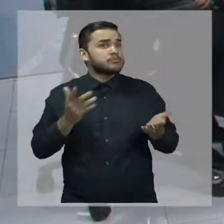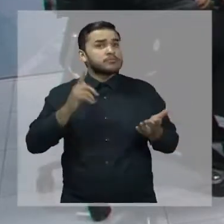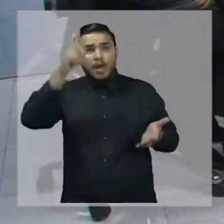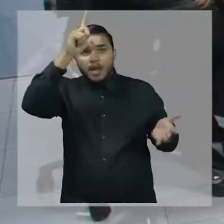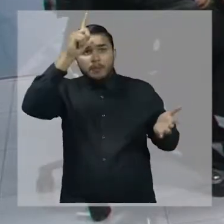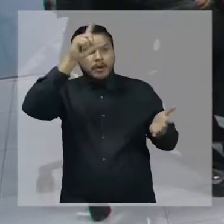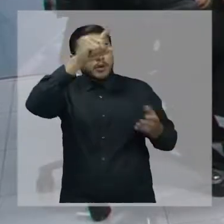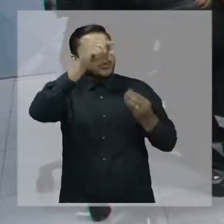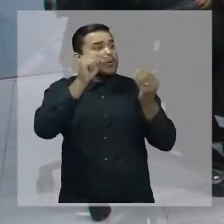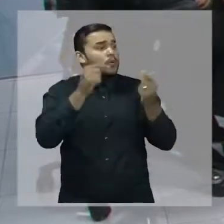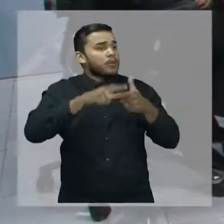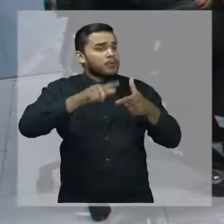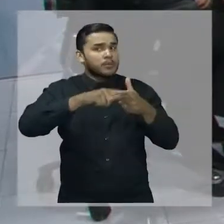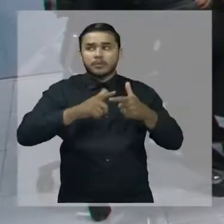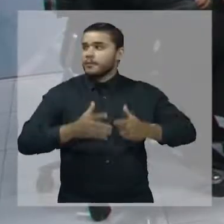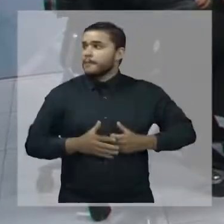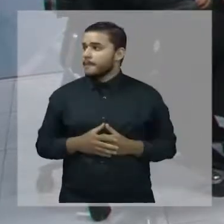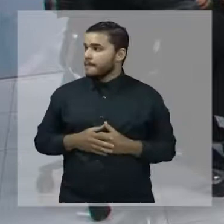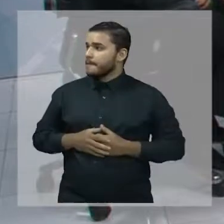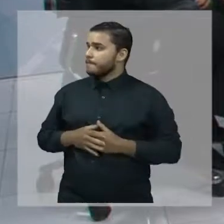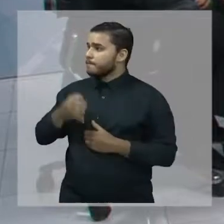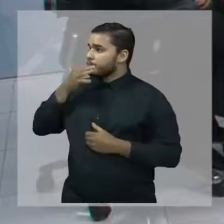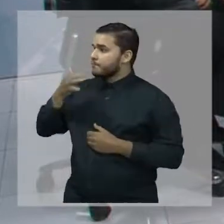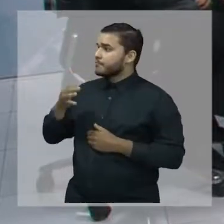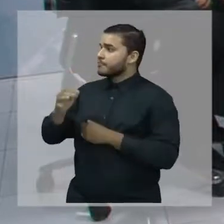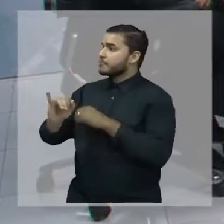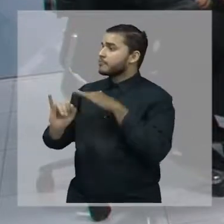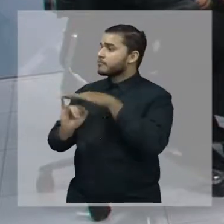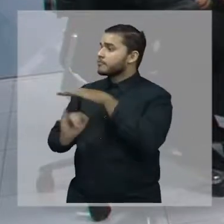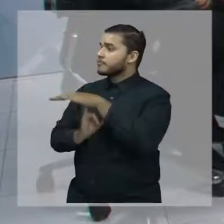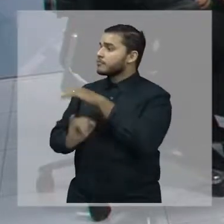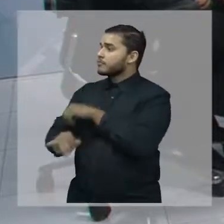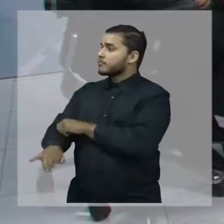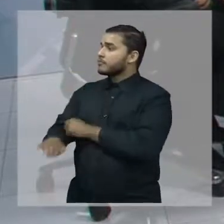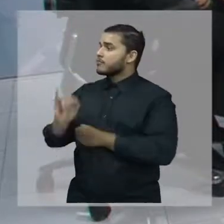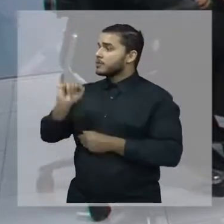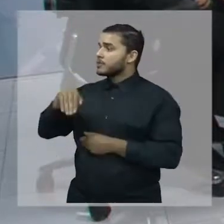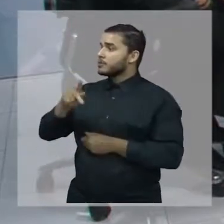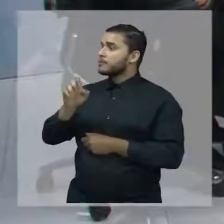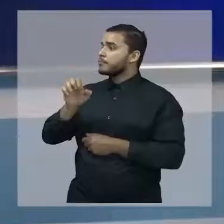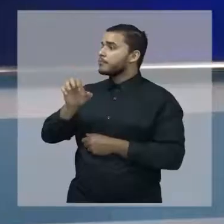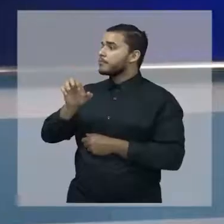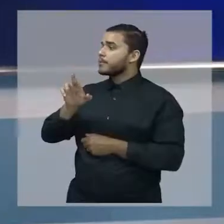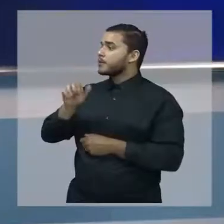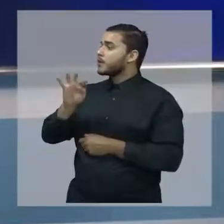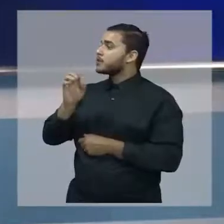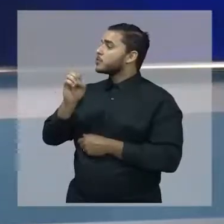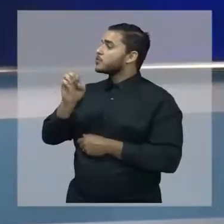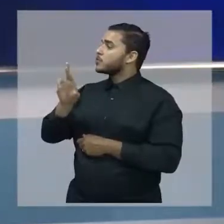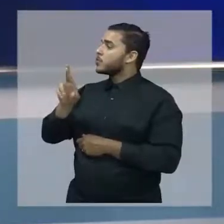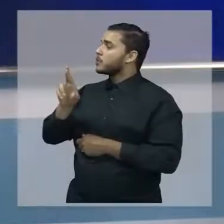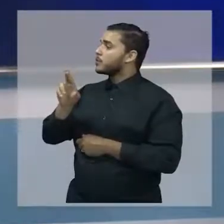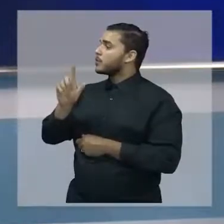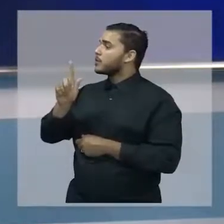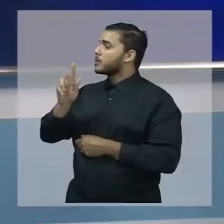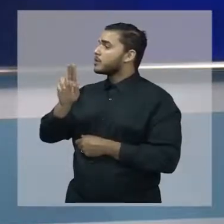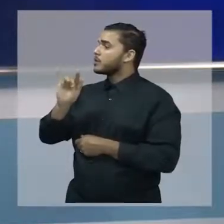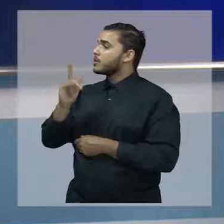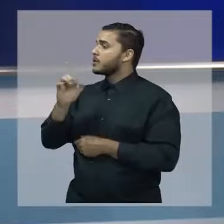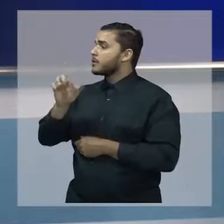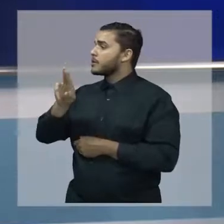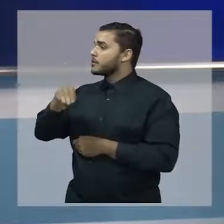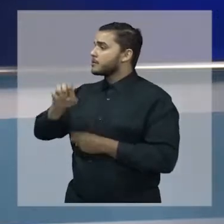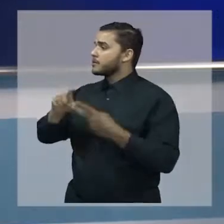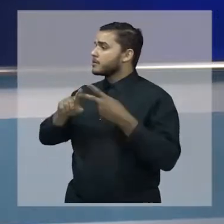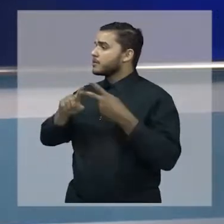de Pesquisa, a Universidade de Berlim, a Universidade de Humboldt, Universidade de Frankfurt. Quero só dizer para o assinante que vocês dois discutem muito bem a Alemanha,